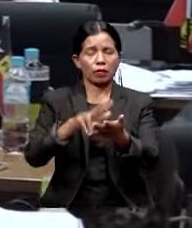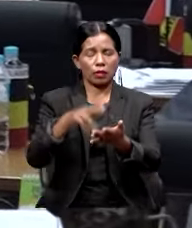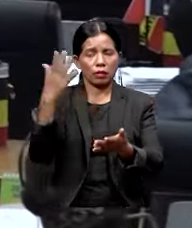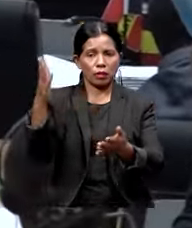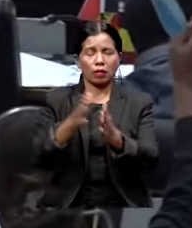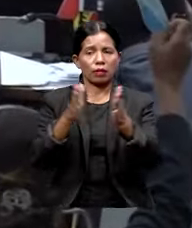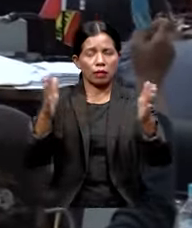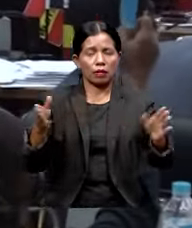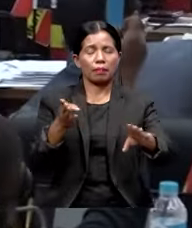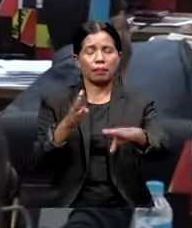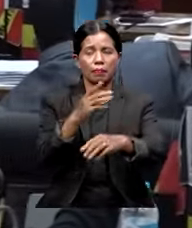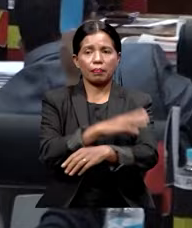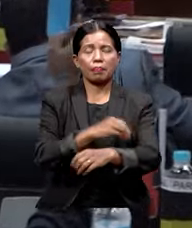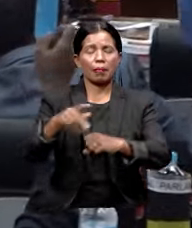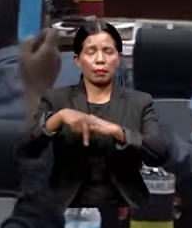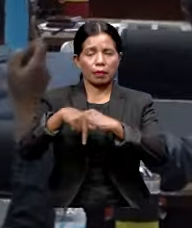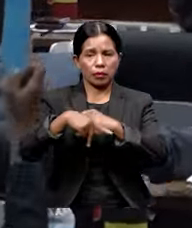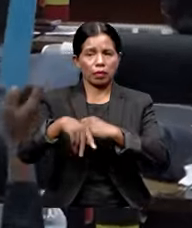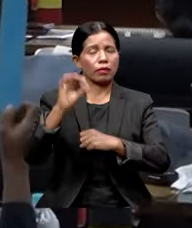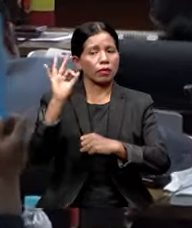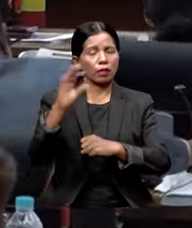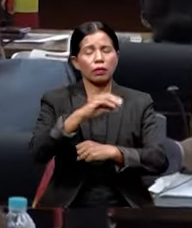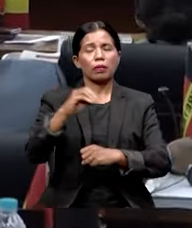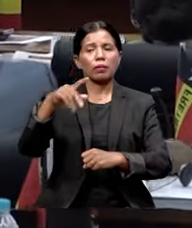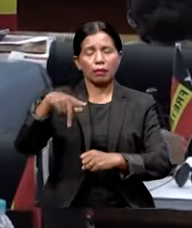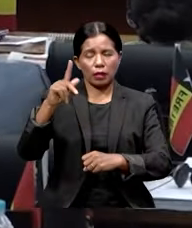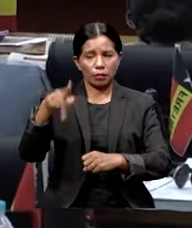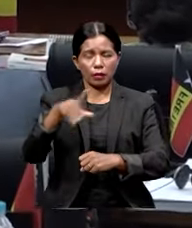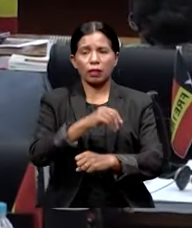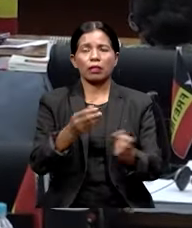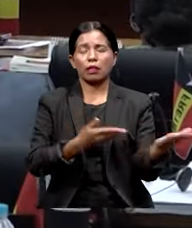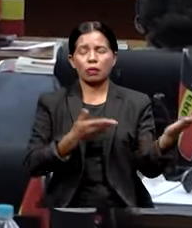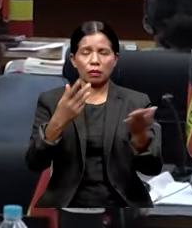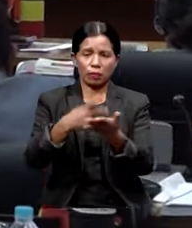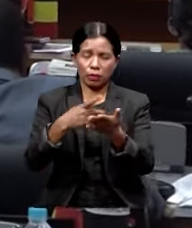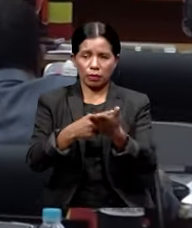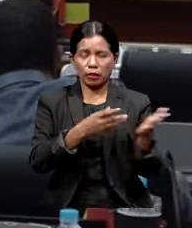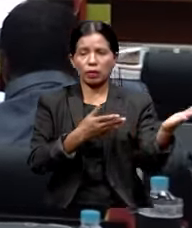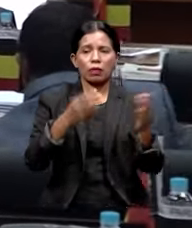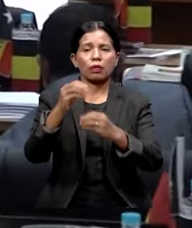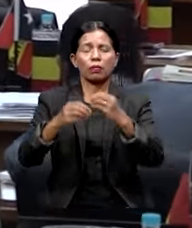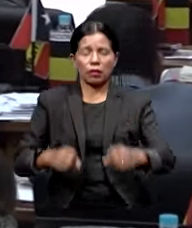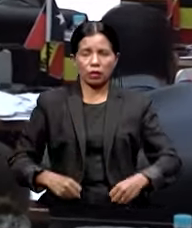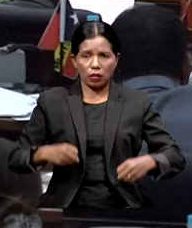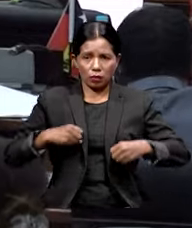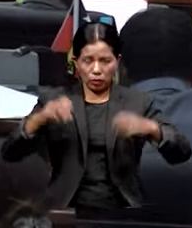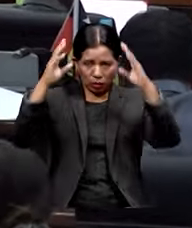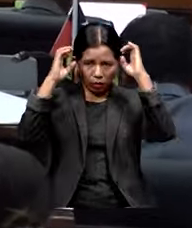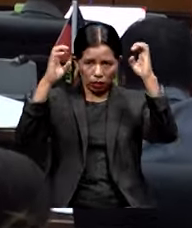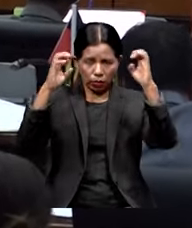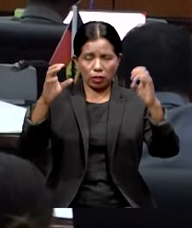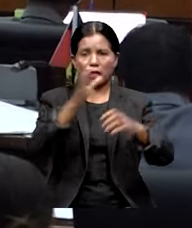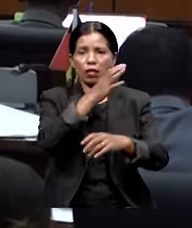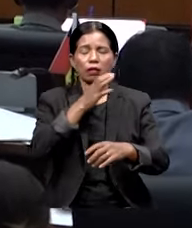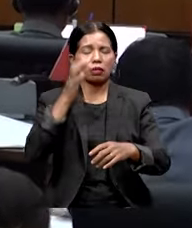generalidade bancada oposição Fretelin no PLP se submete proposta alteração com o setor saúde, educação,